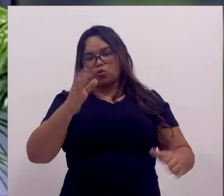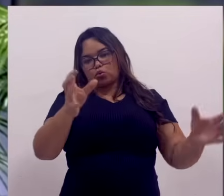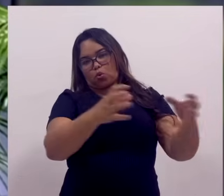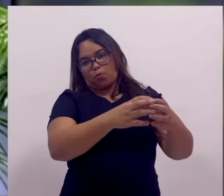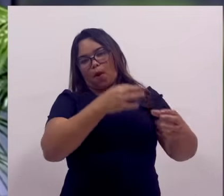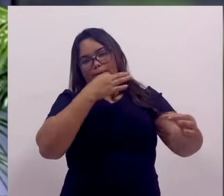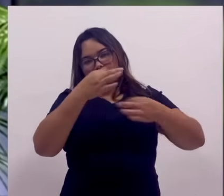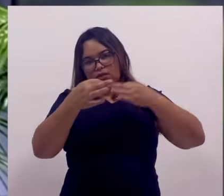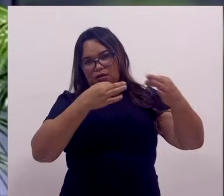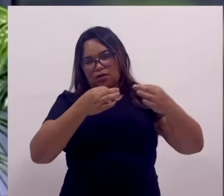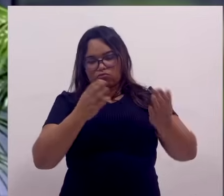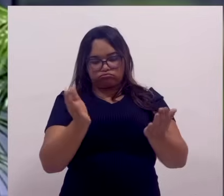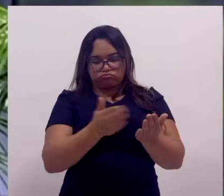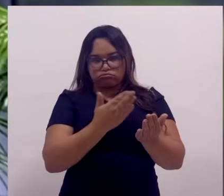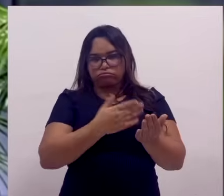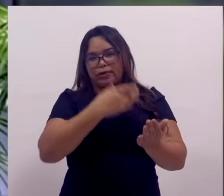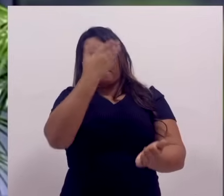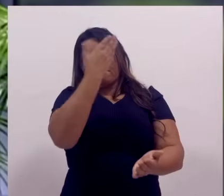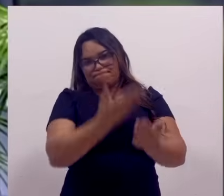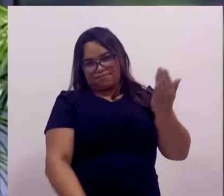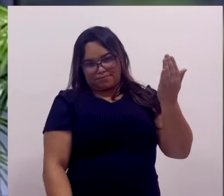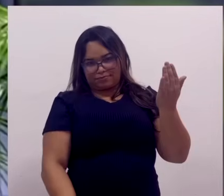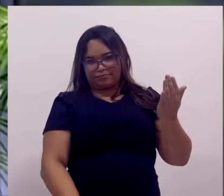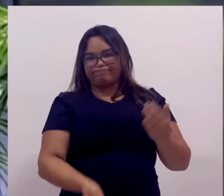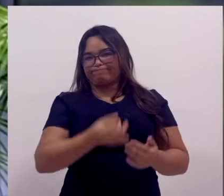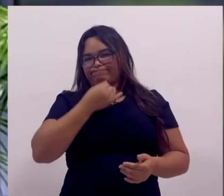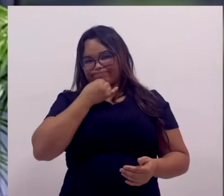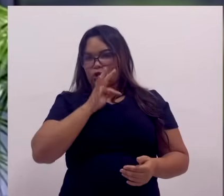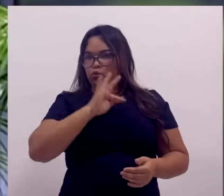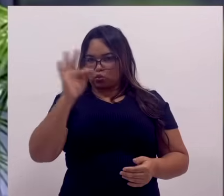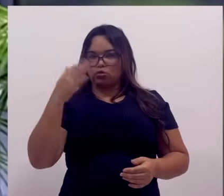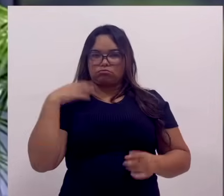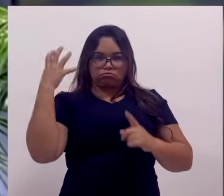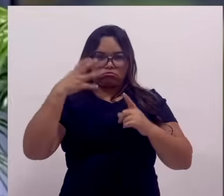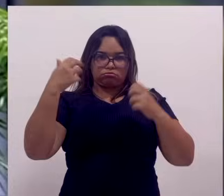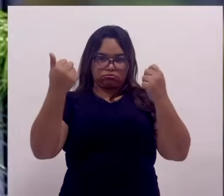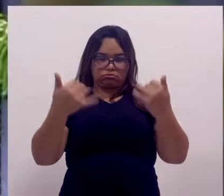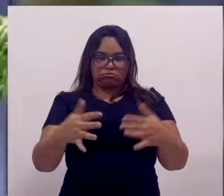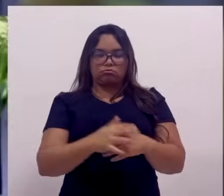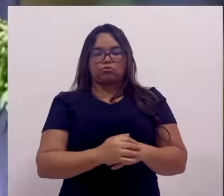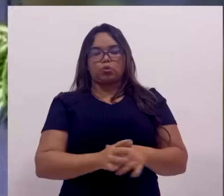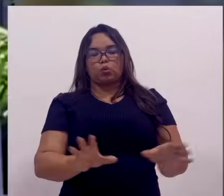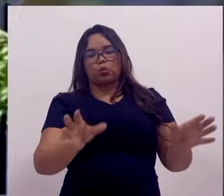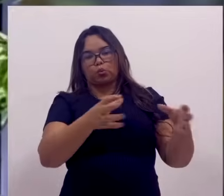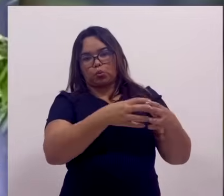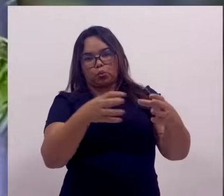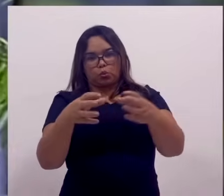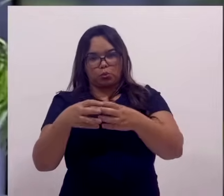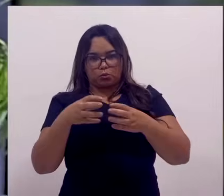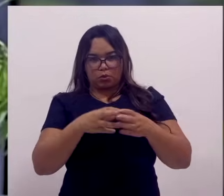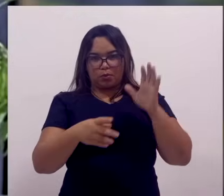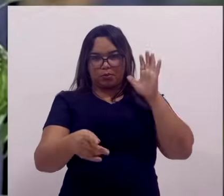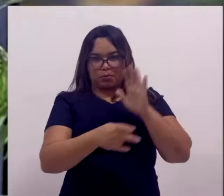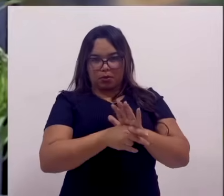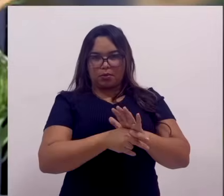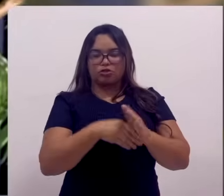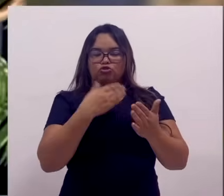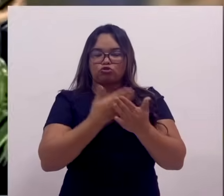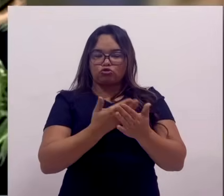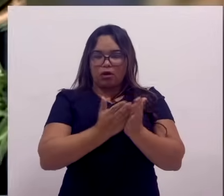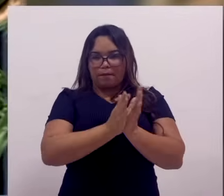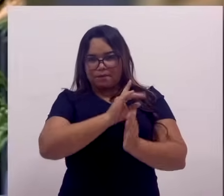Trento. É triste, eu vou falar sobre isso numa palestra. A reforma perdeu. Veio